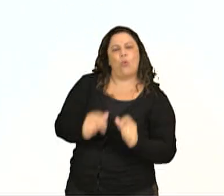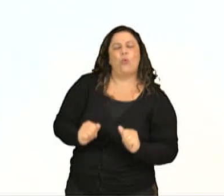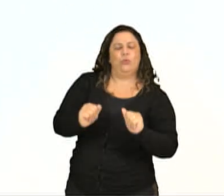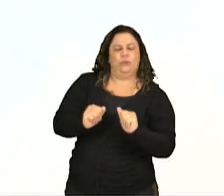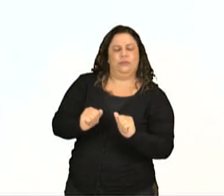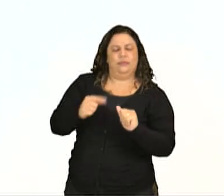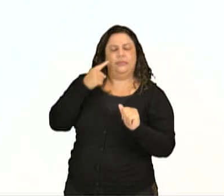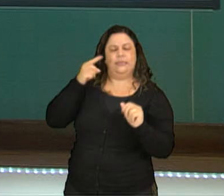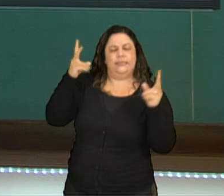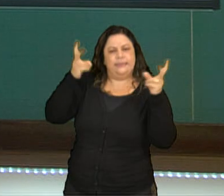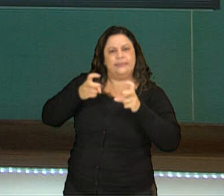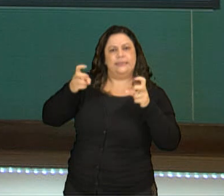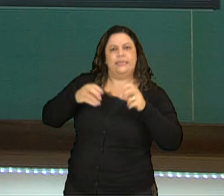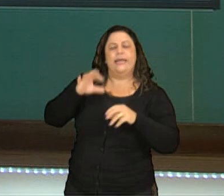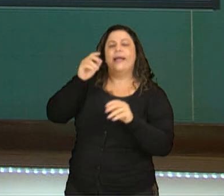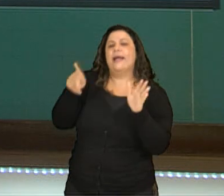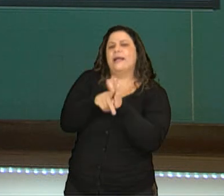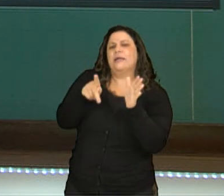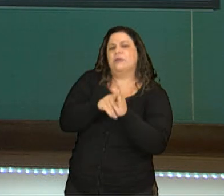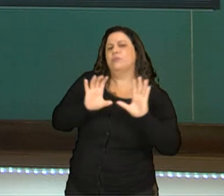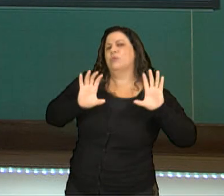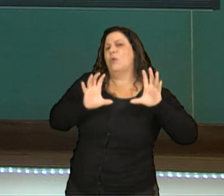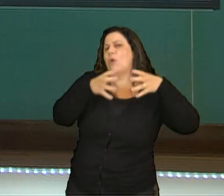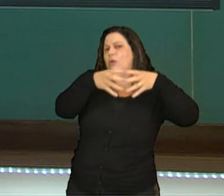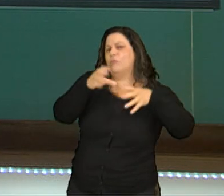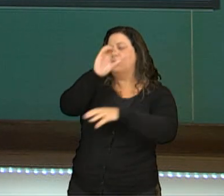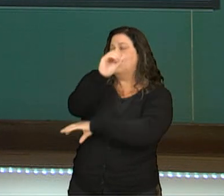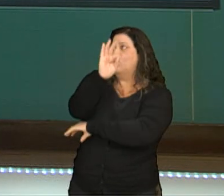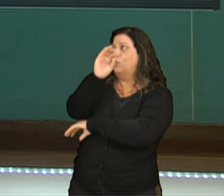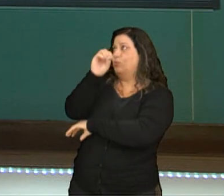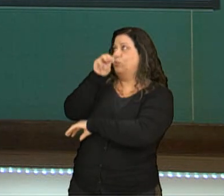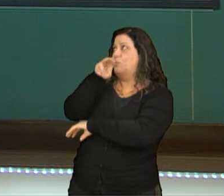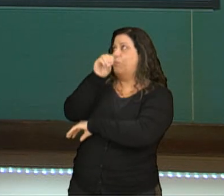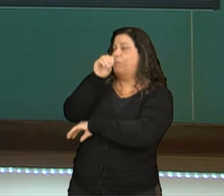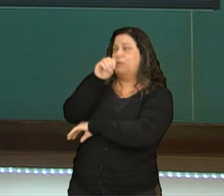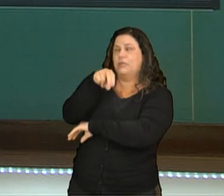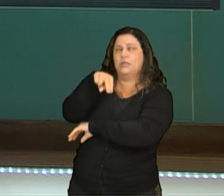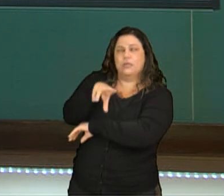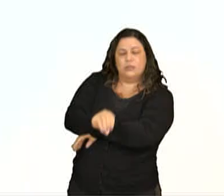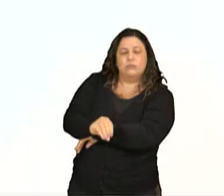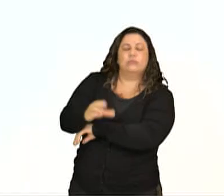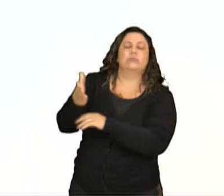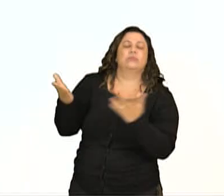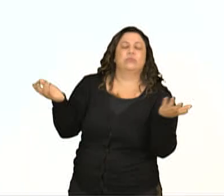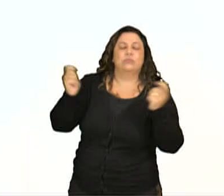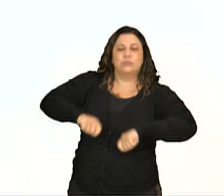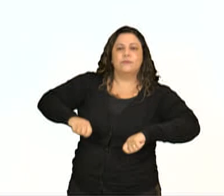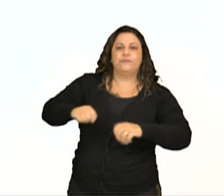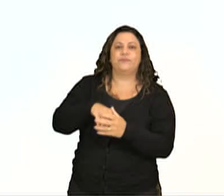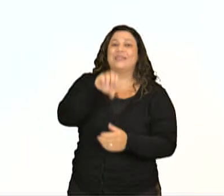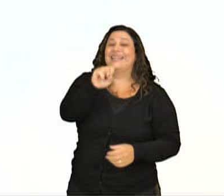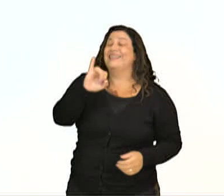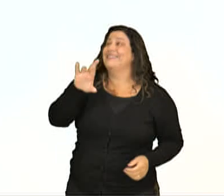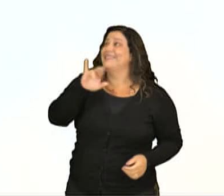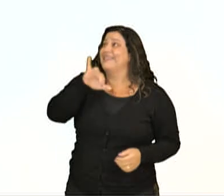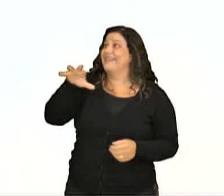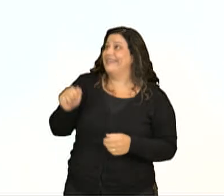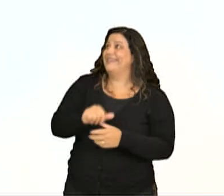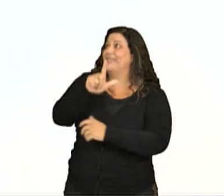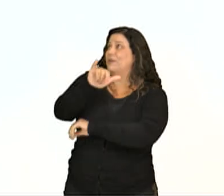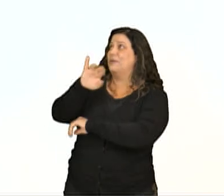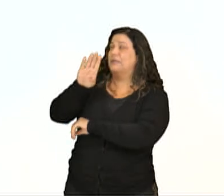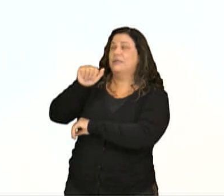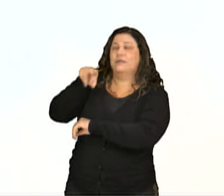Império Otomano. Repare que aqui, mais ao norte, a Síria e o Líbano ficaram sob o controle da